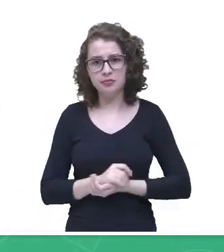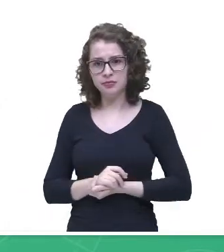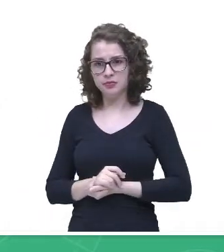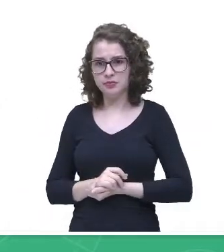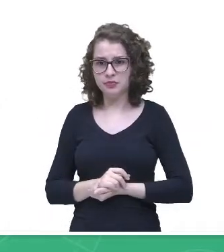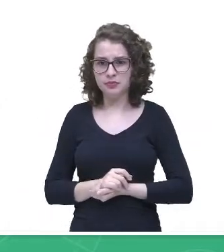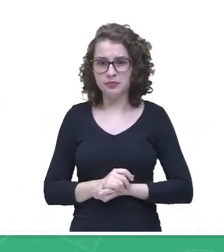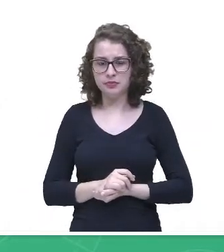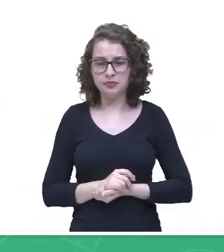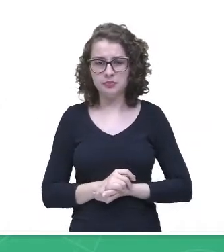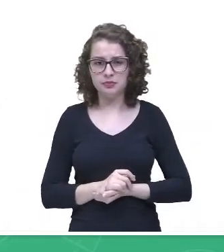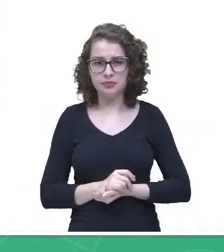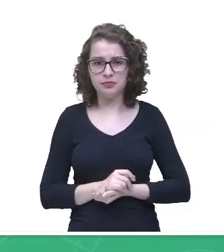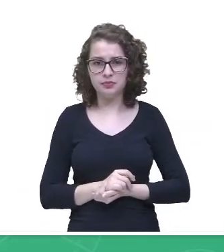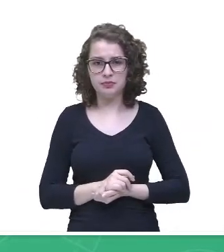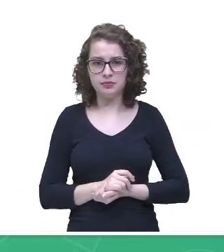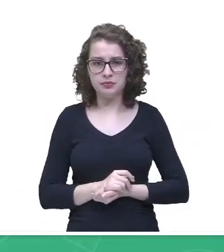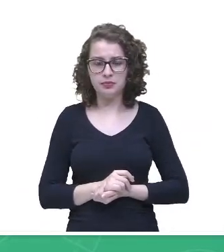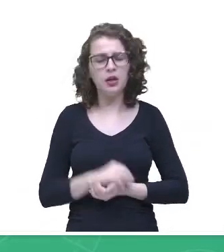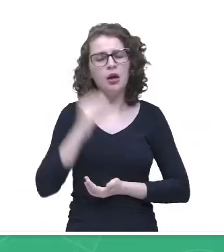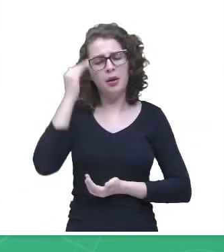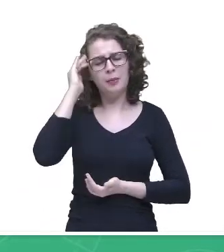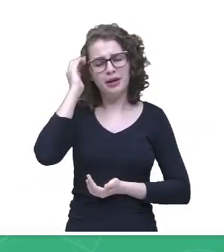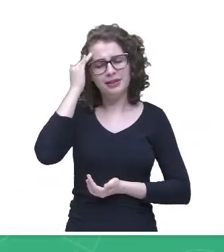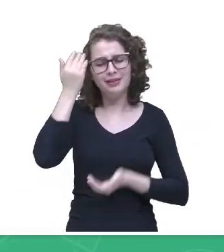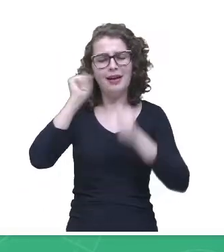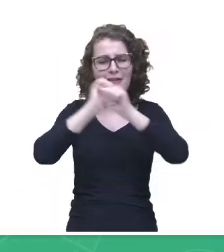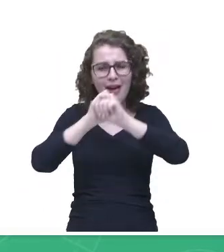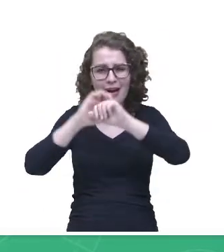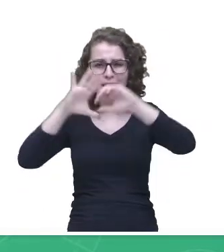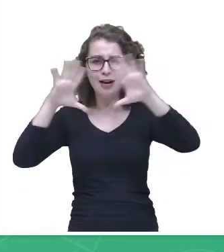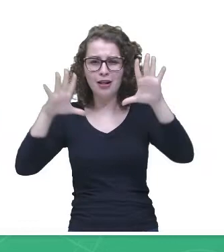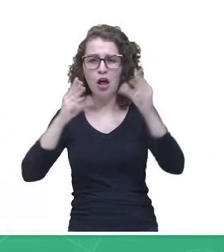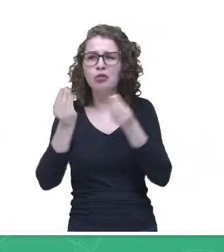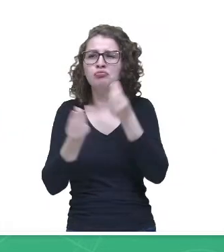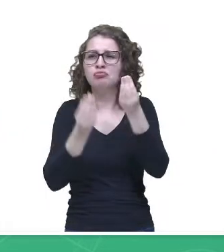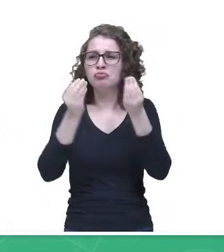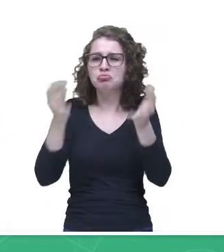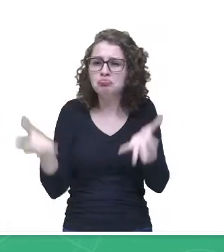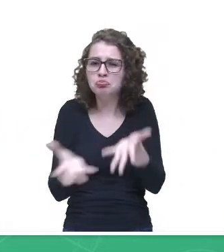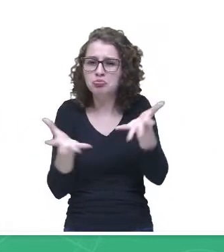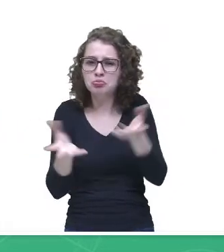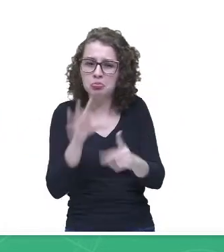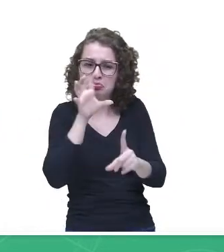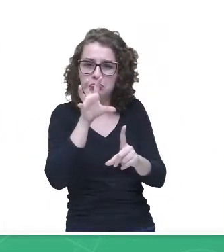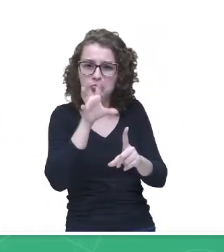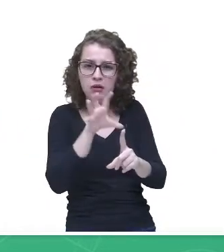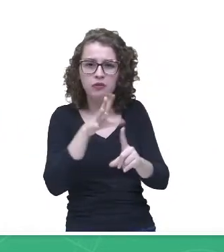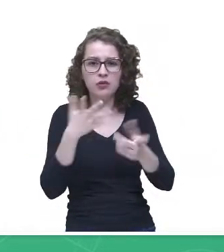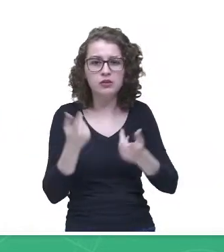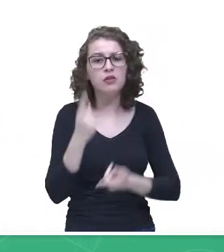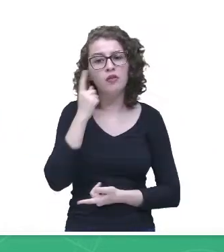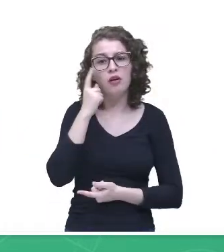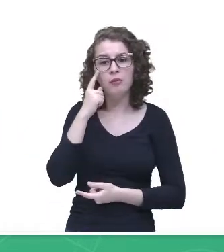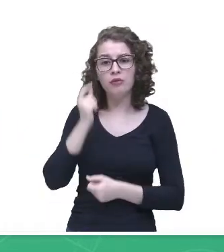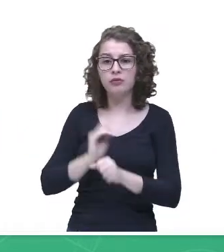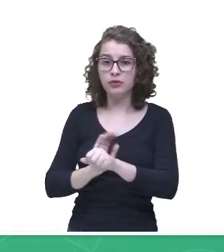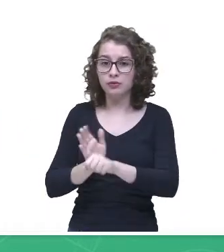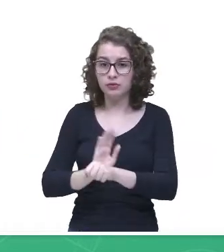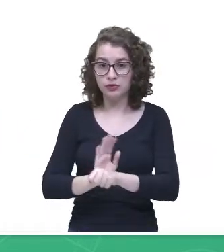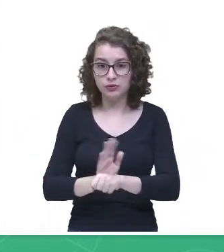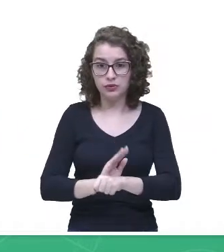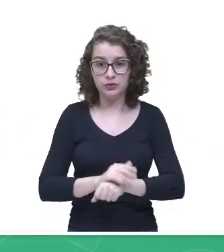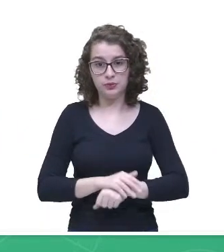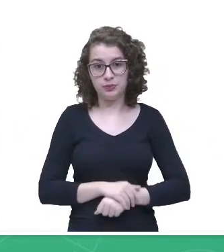essas cidades. Para a gente entender melhor a influência dessas cidades globais, acompanha junto comigo,